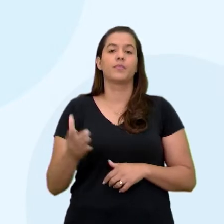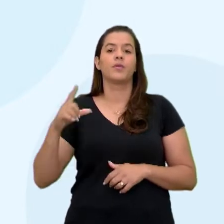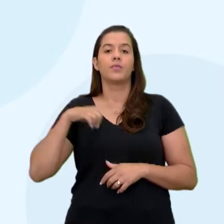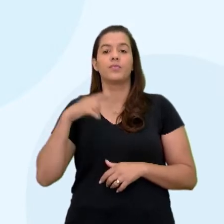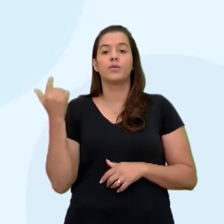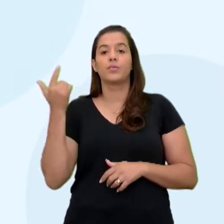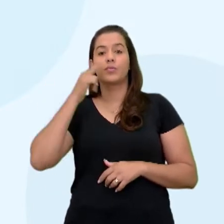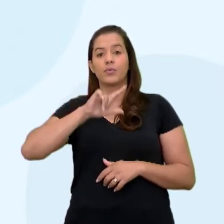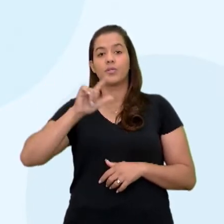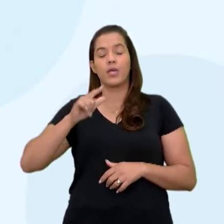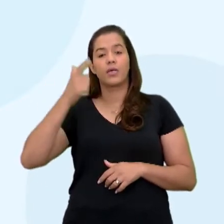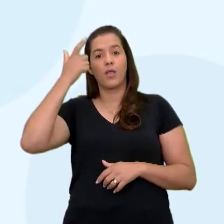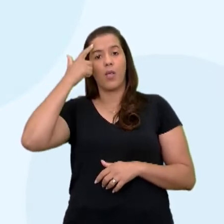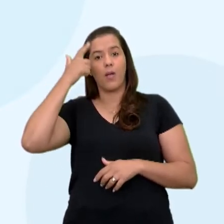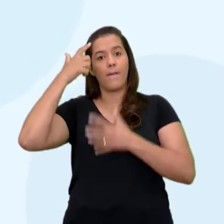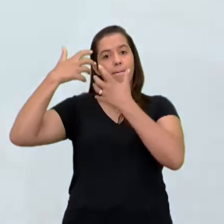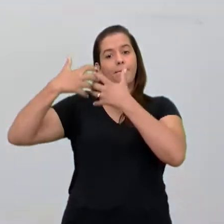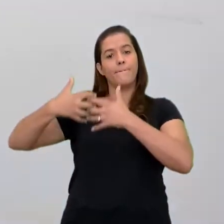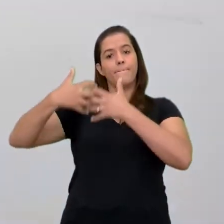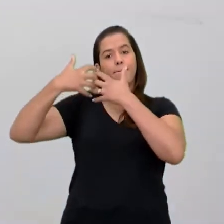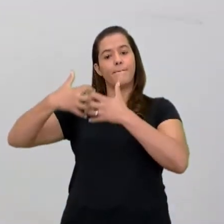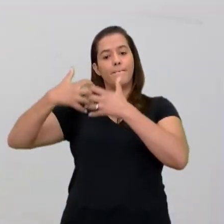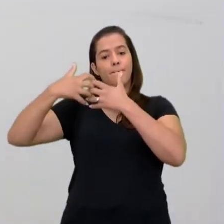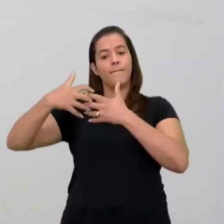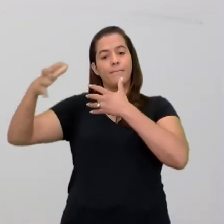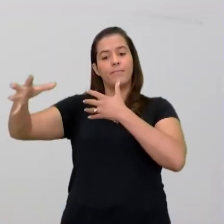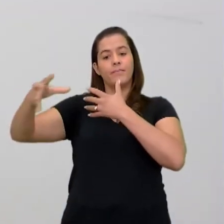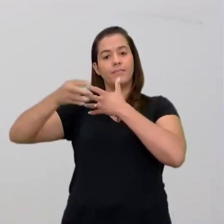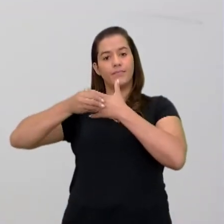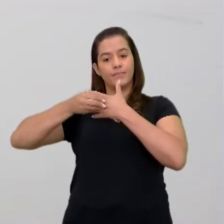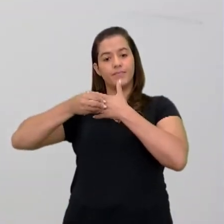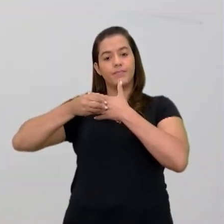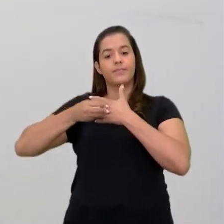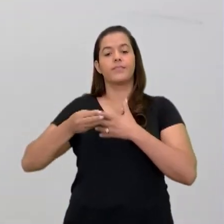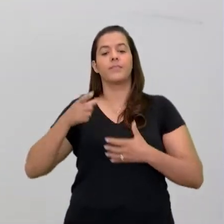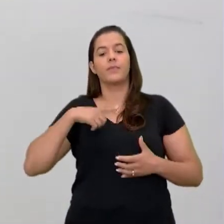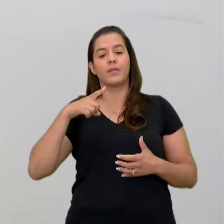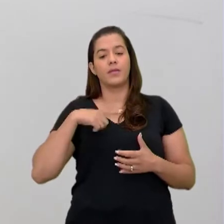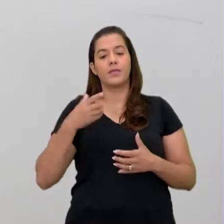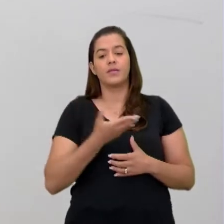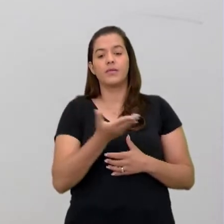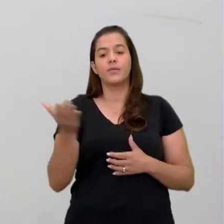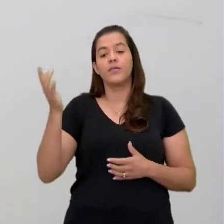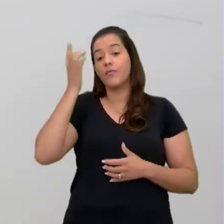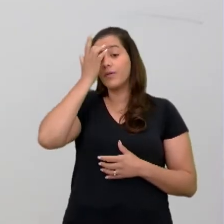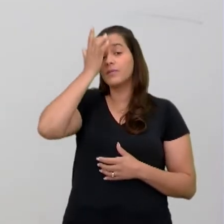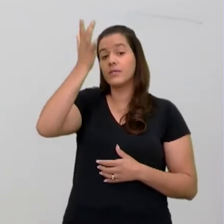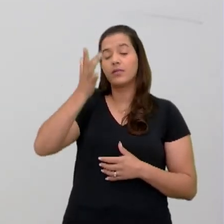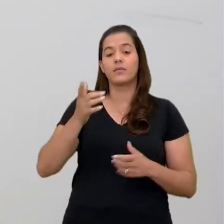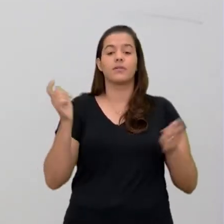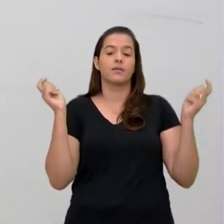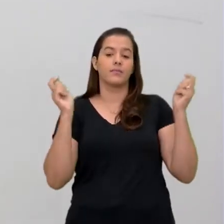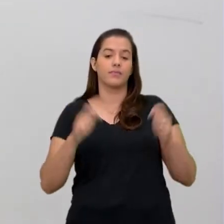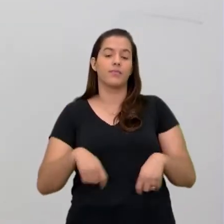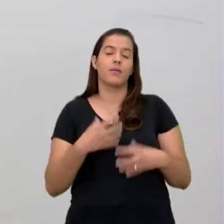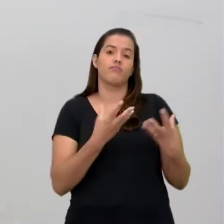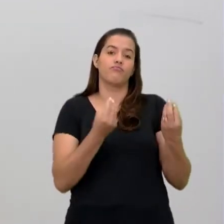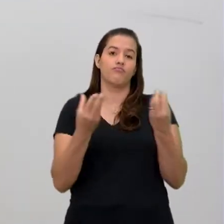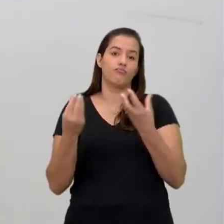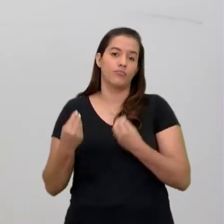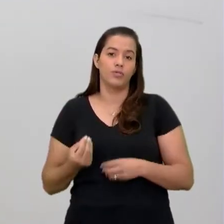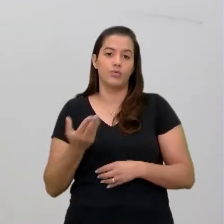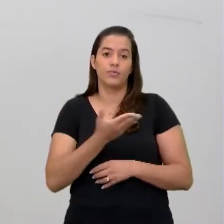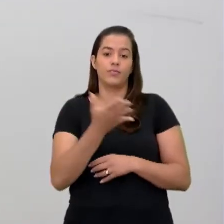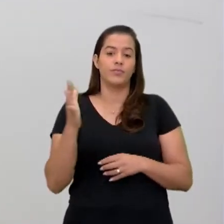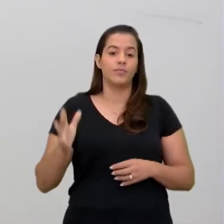área cerebral como uma espécie de atalho. E isso facilita bastante a